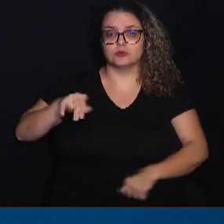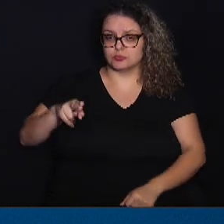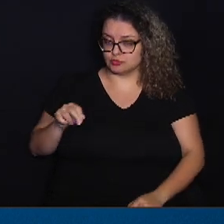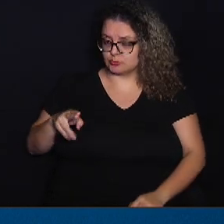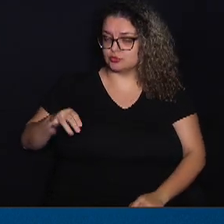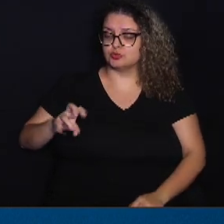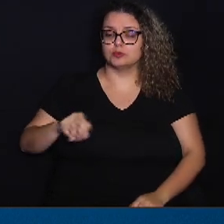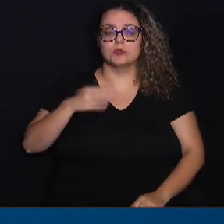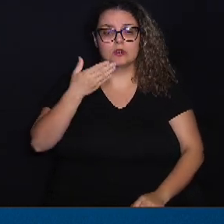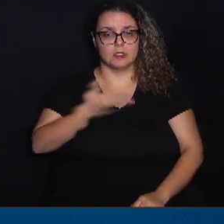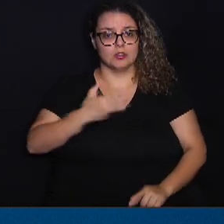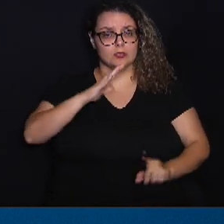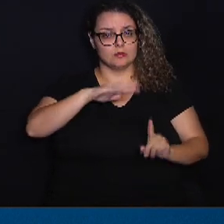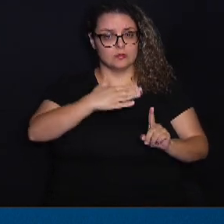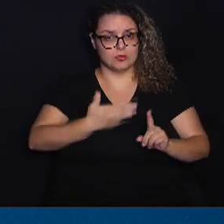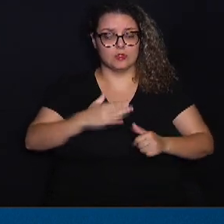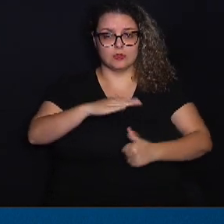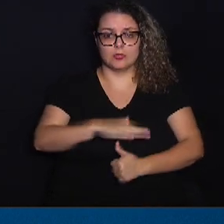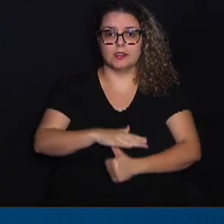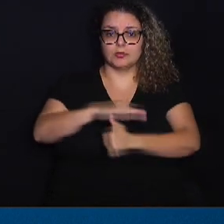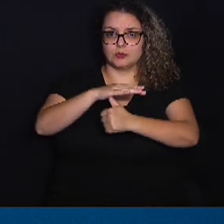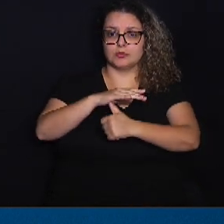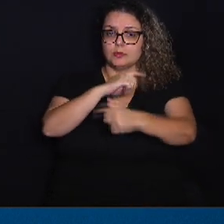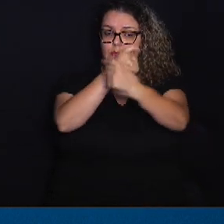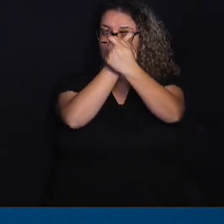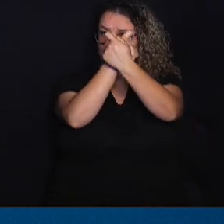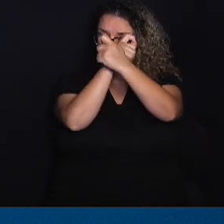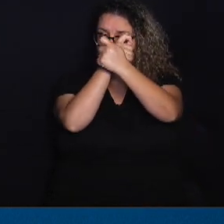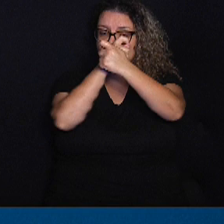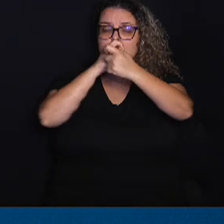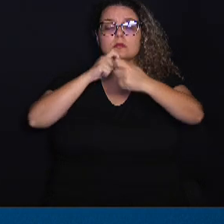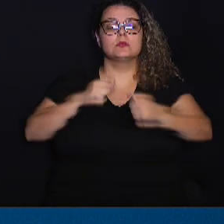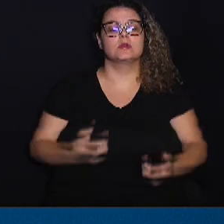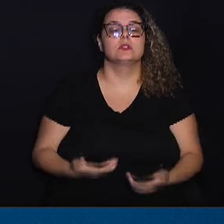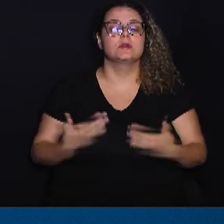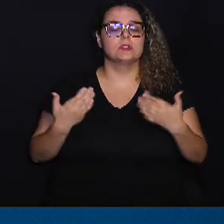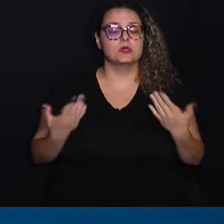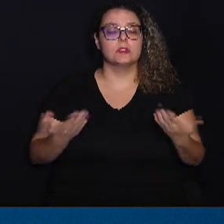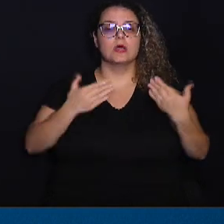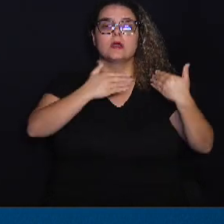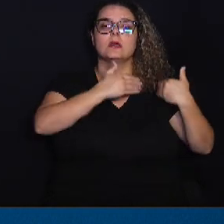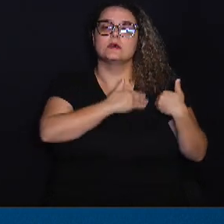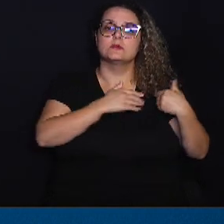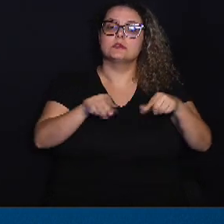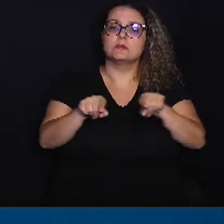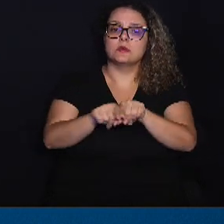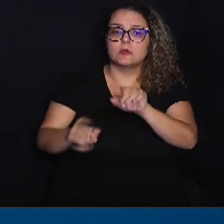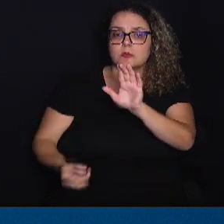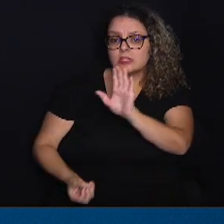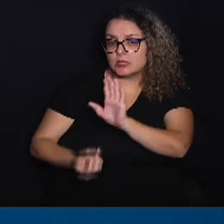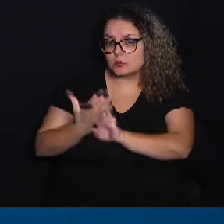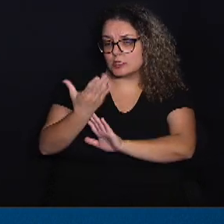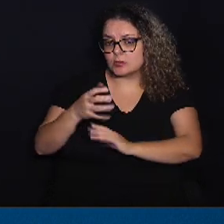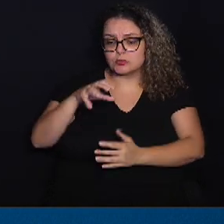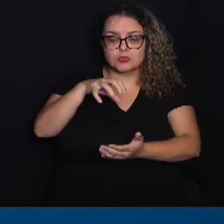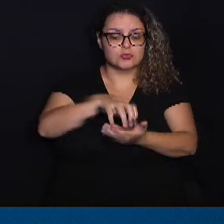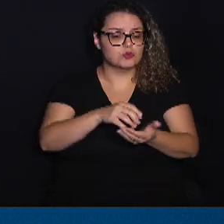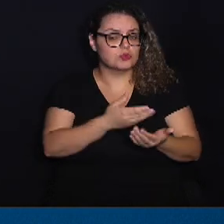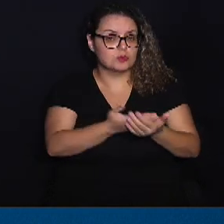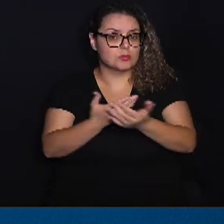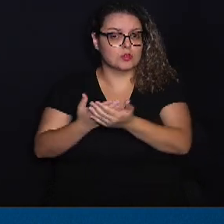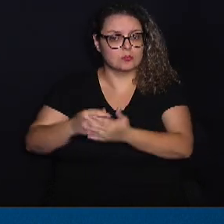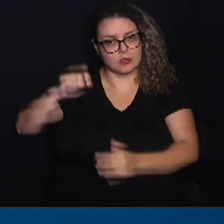atual reitor da pontifícia Universidade Católica de Campinas e responsável pela Fundação do Centro de Estudos